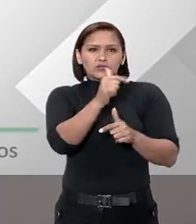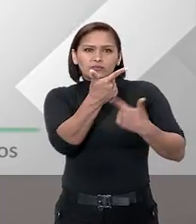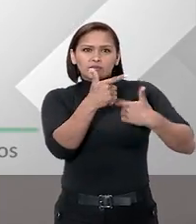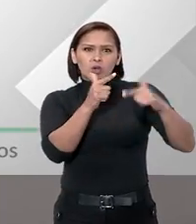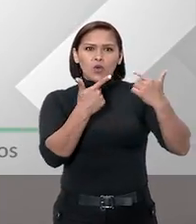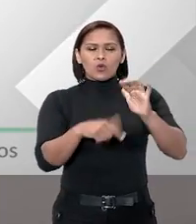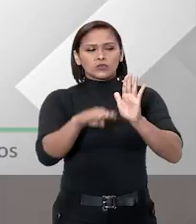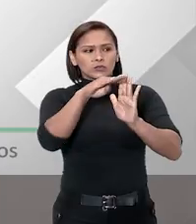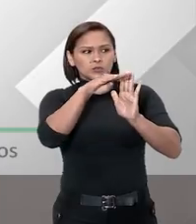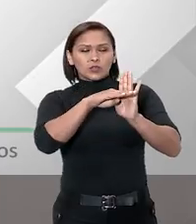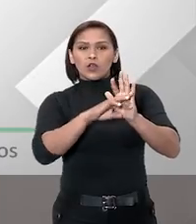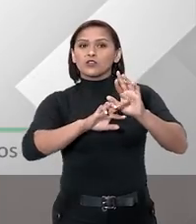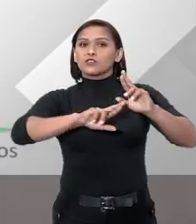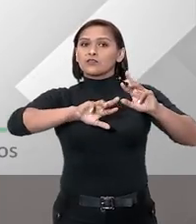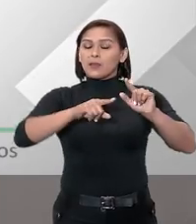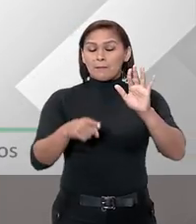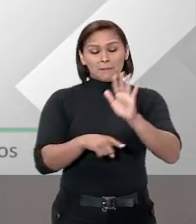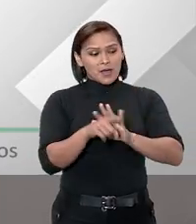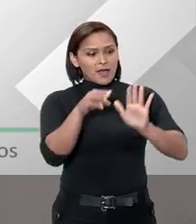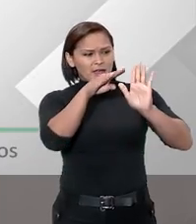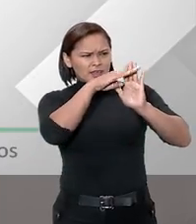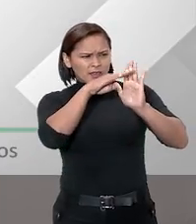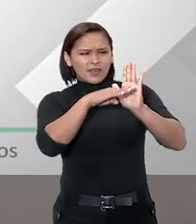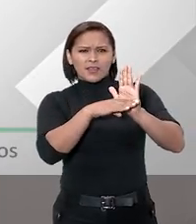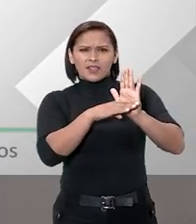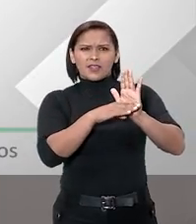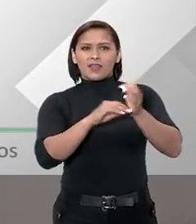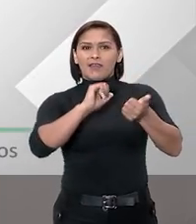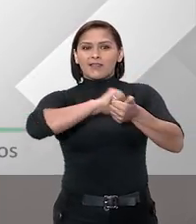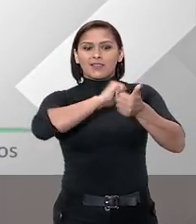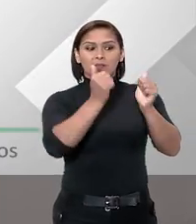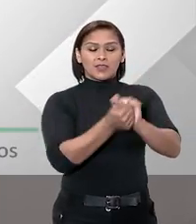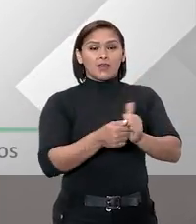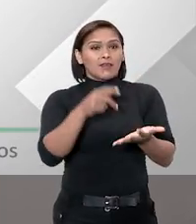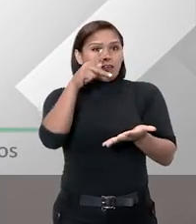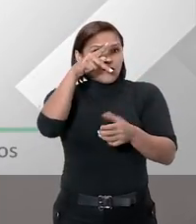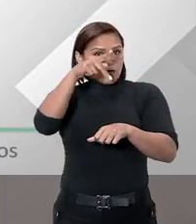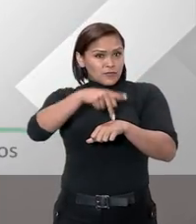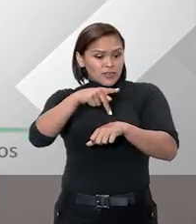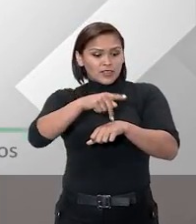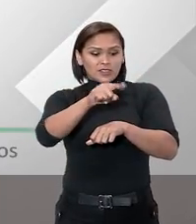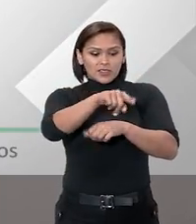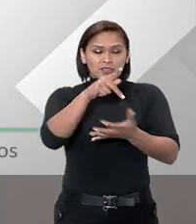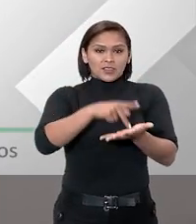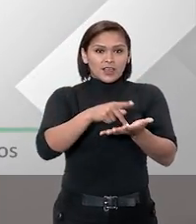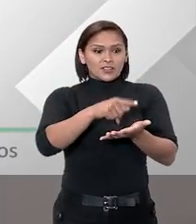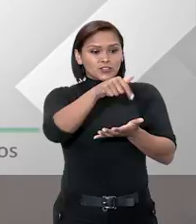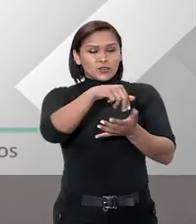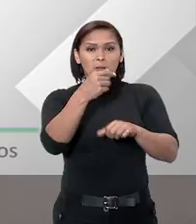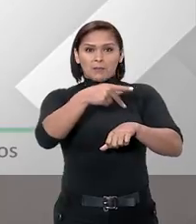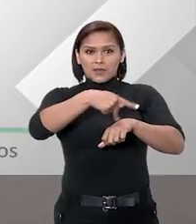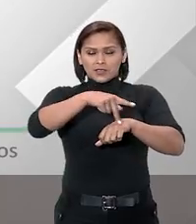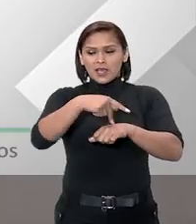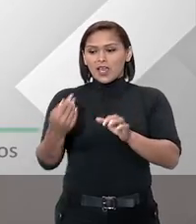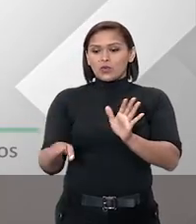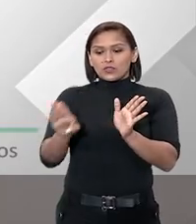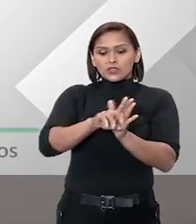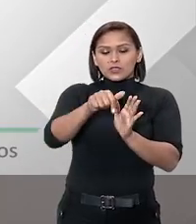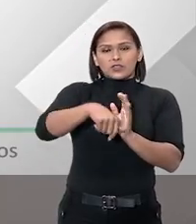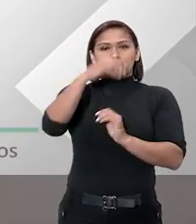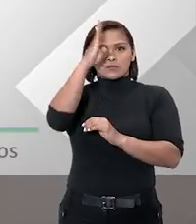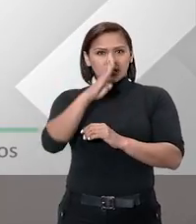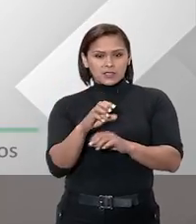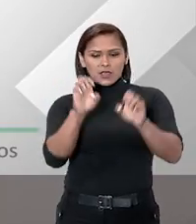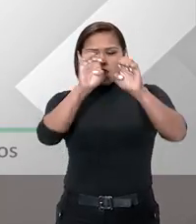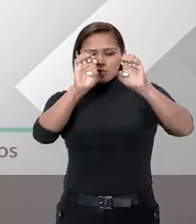de protocolos. Só que esse protocolo é adaptado para a sua realidade. Quando chegado no Brasil, então, a necessidade de